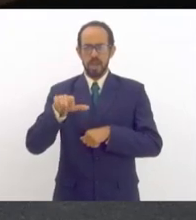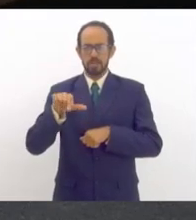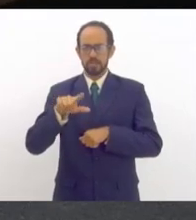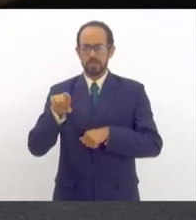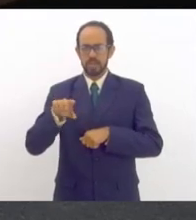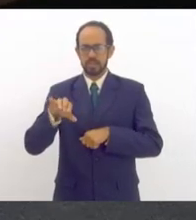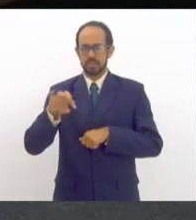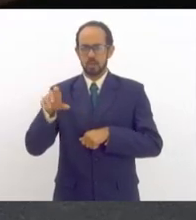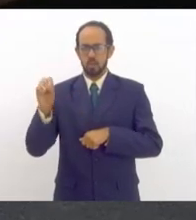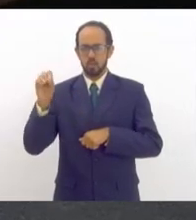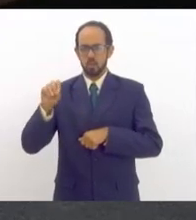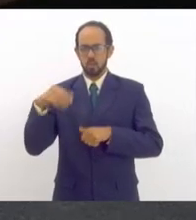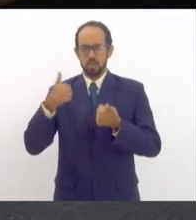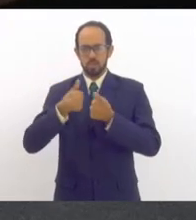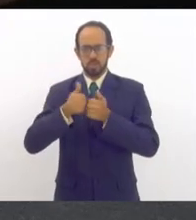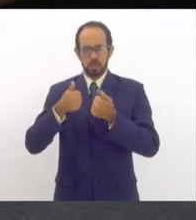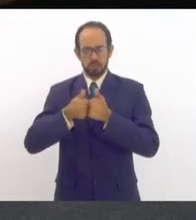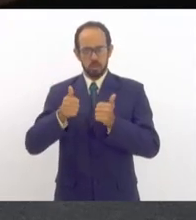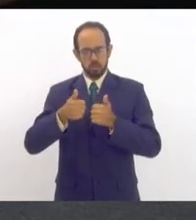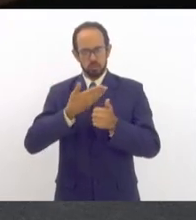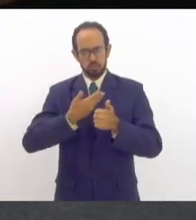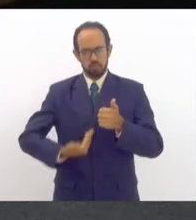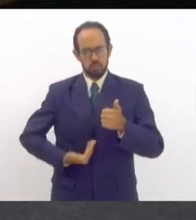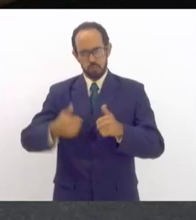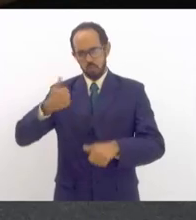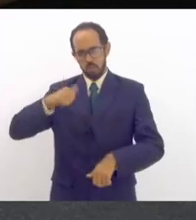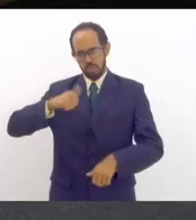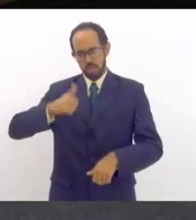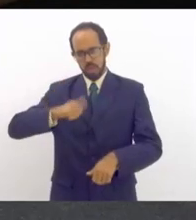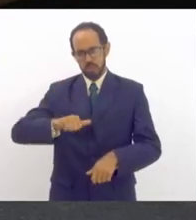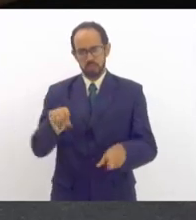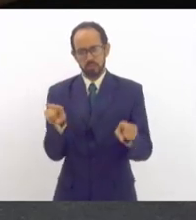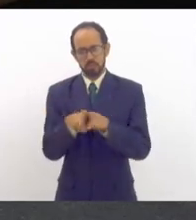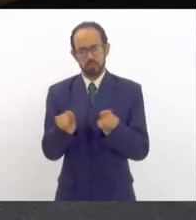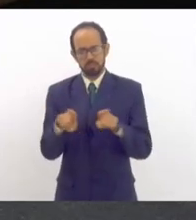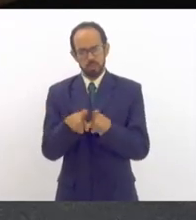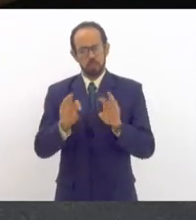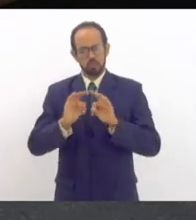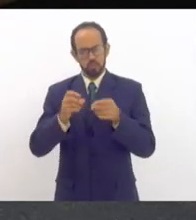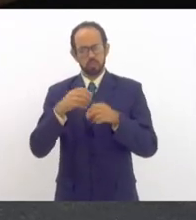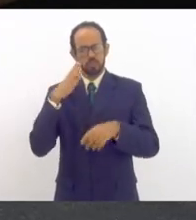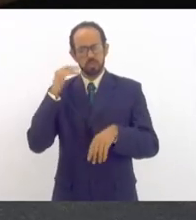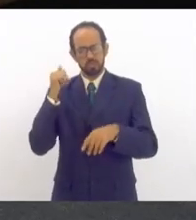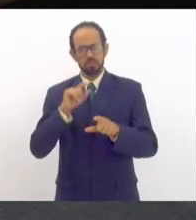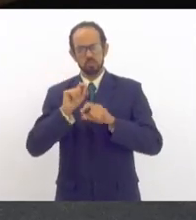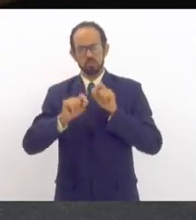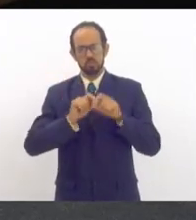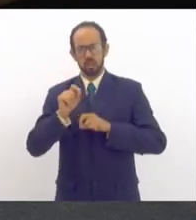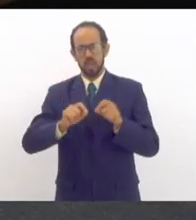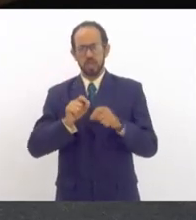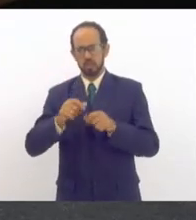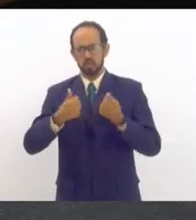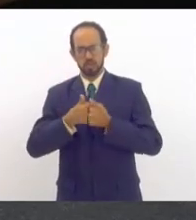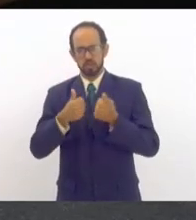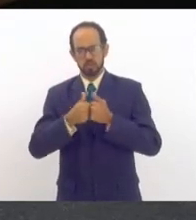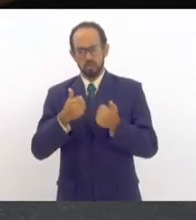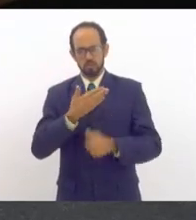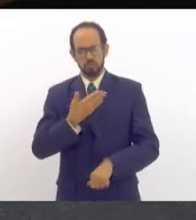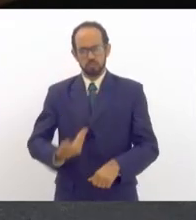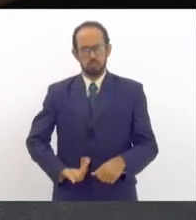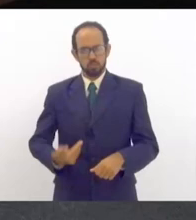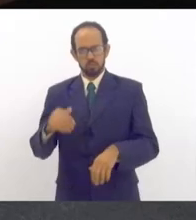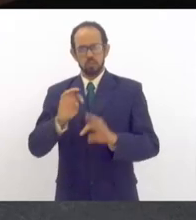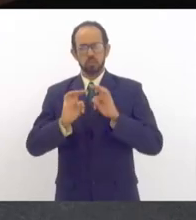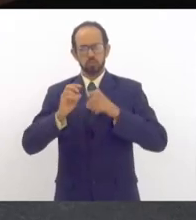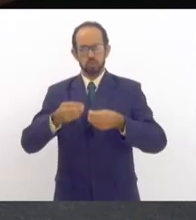transporte público de qualidade Todos nós sabemos que o transporte público não só no estado do Rio de Janeiro mas em todo